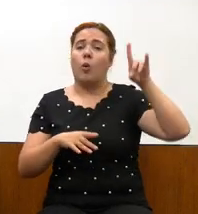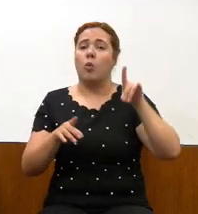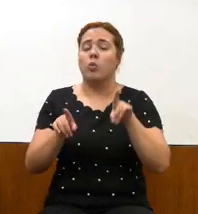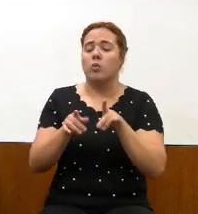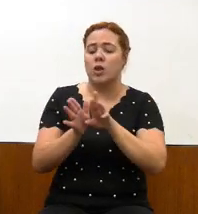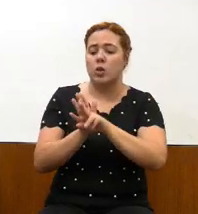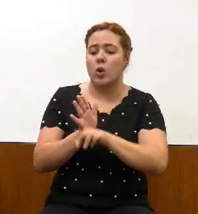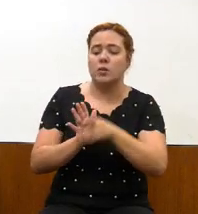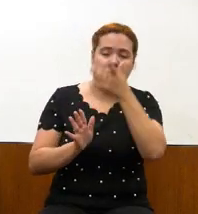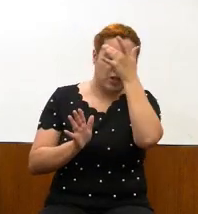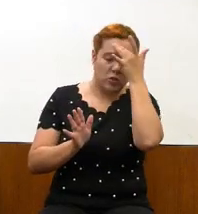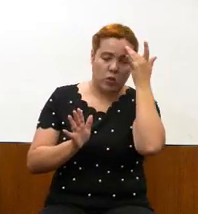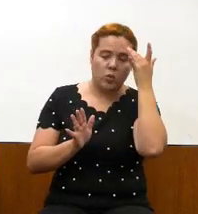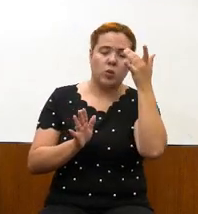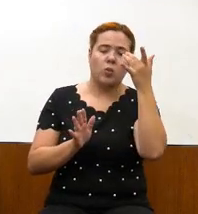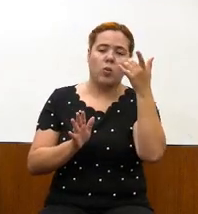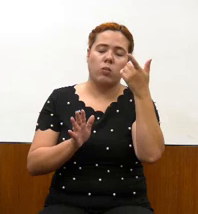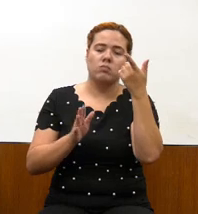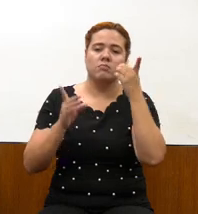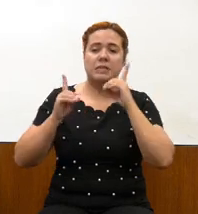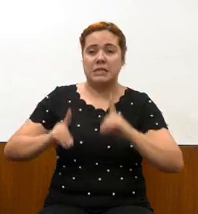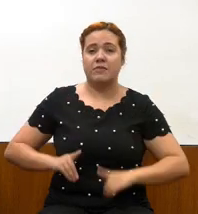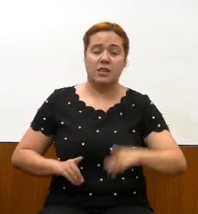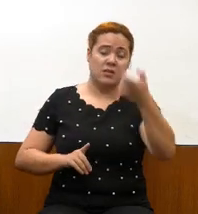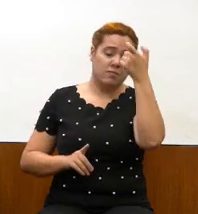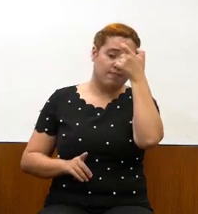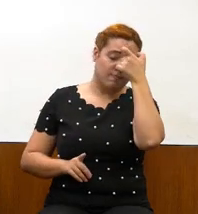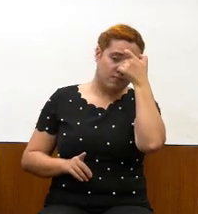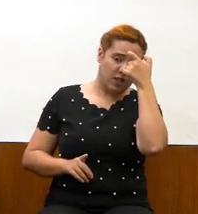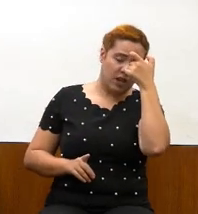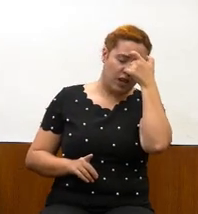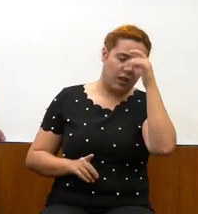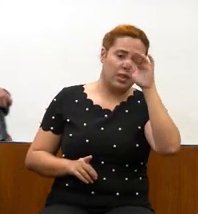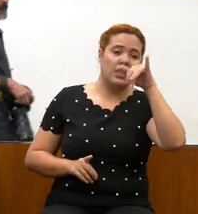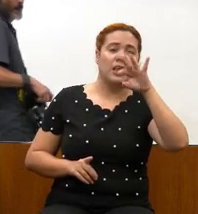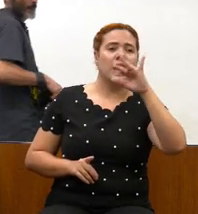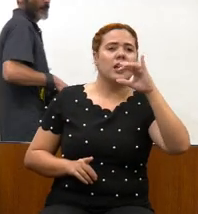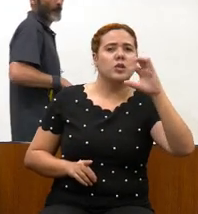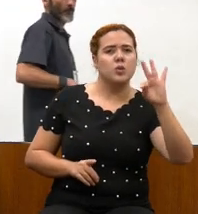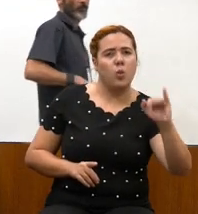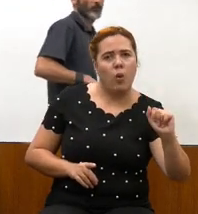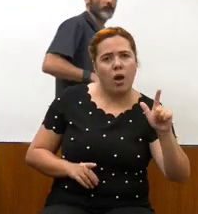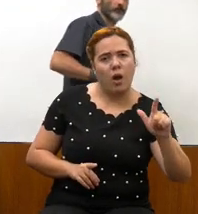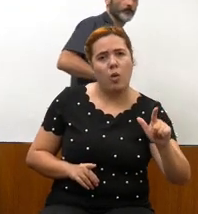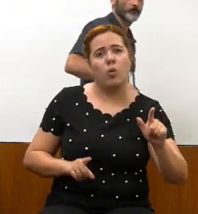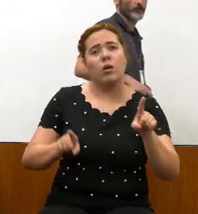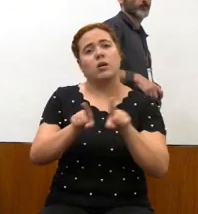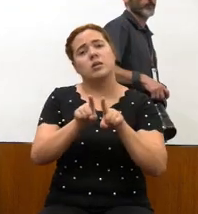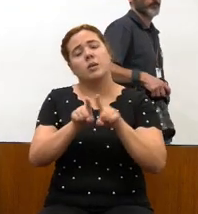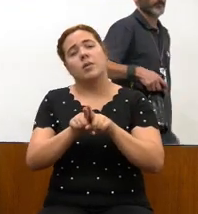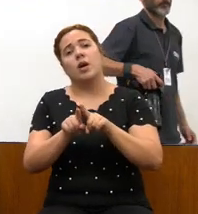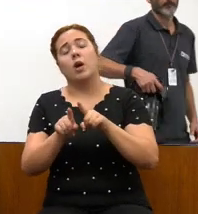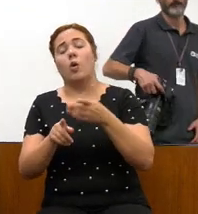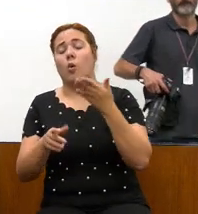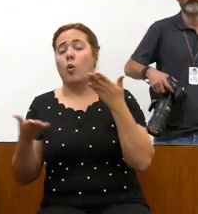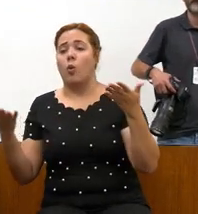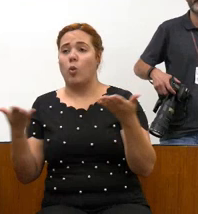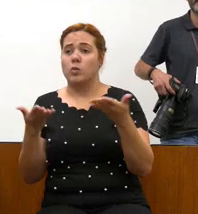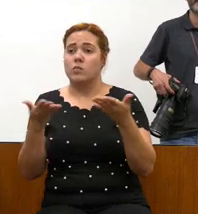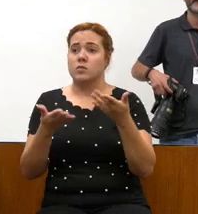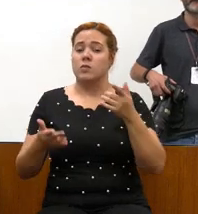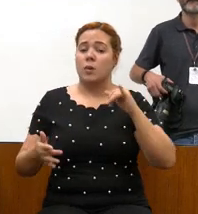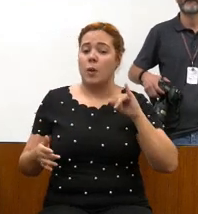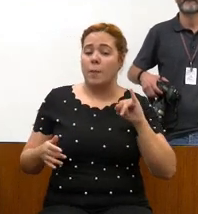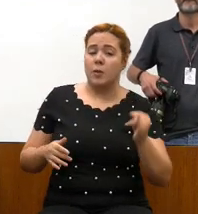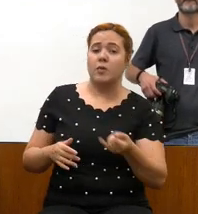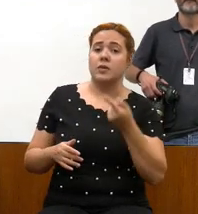e promover o desenvolvimento, a autonomia e a inclusão. Teremos a oportunidade hoje de ouvir a palestra do Gabriel, que está